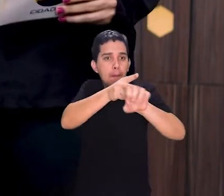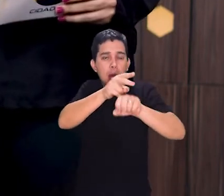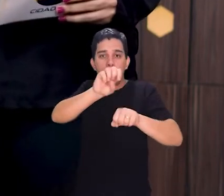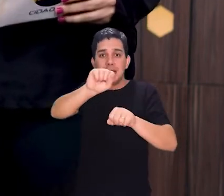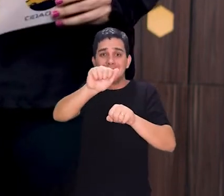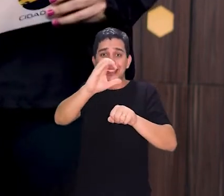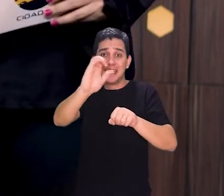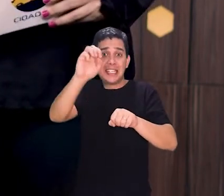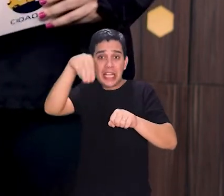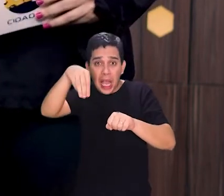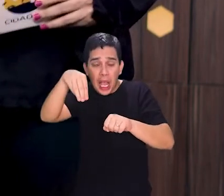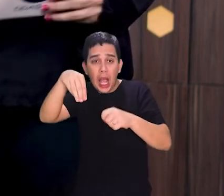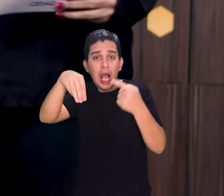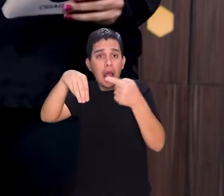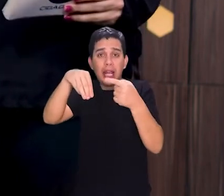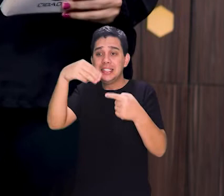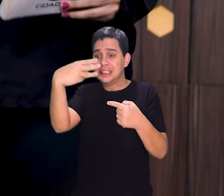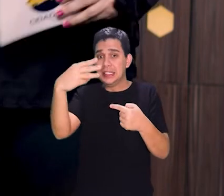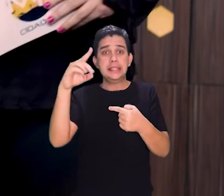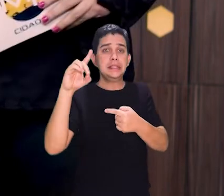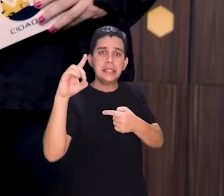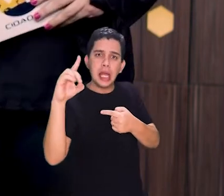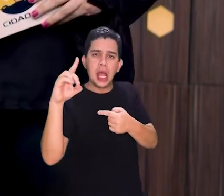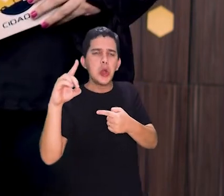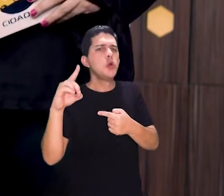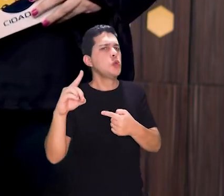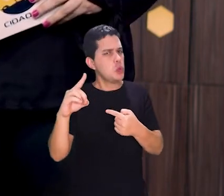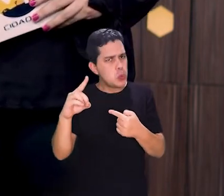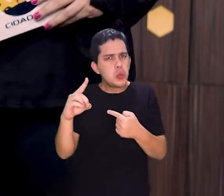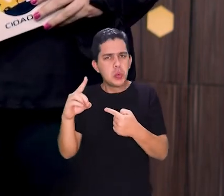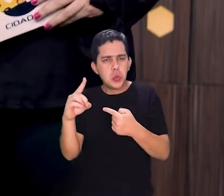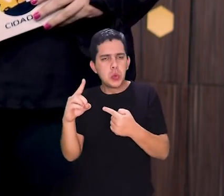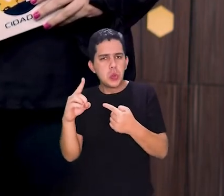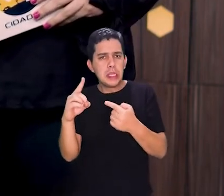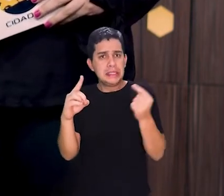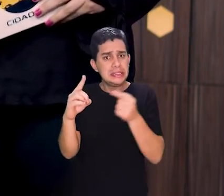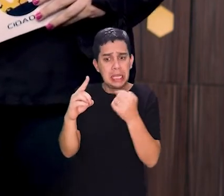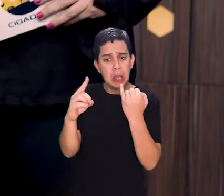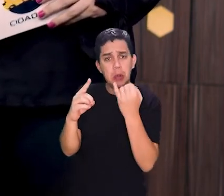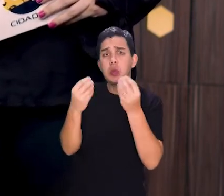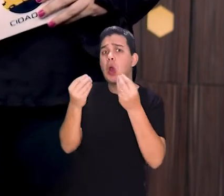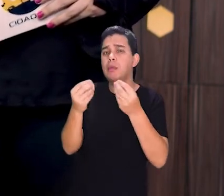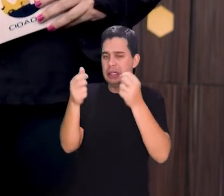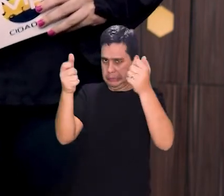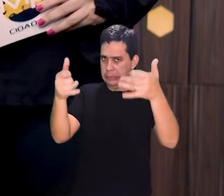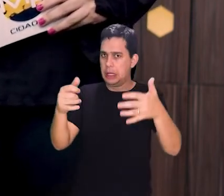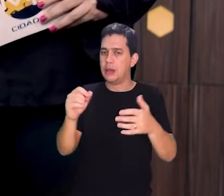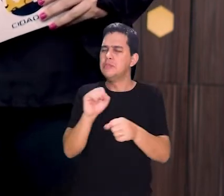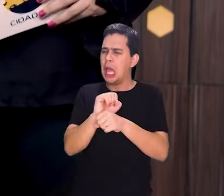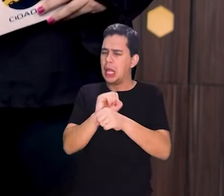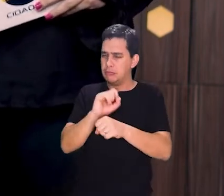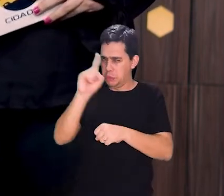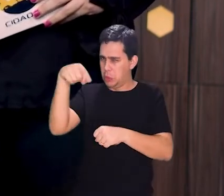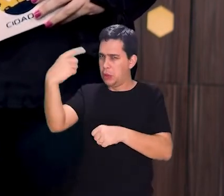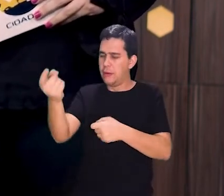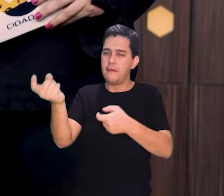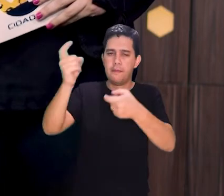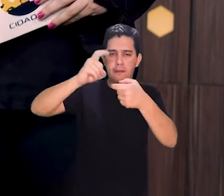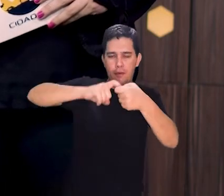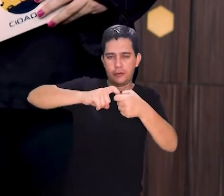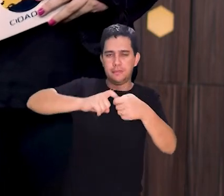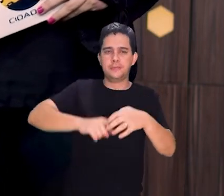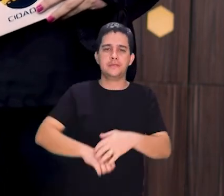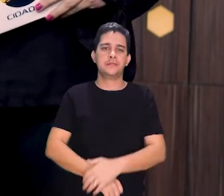de um scanner que possibilita uma imersão em realidade virtual nos locais. Não saia daí, nós voltamos em